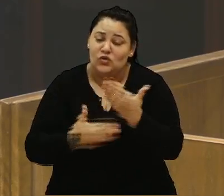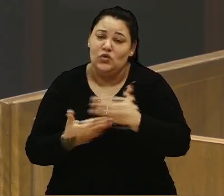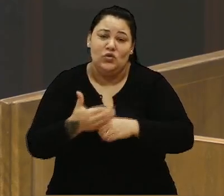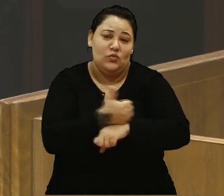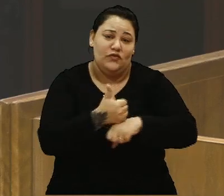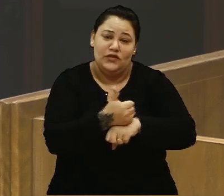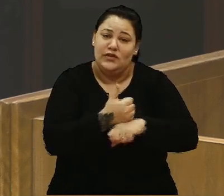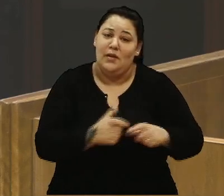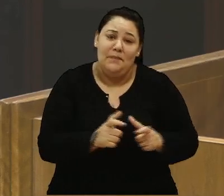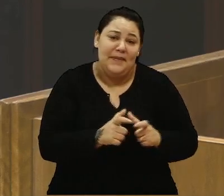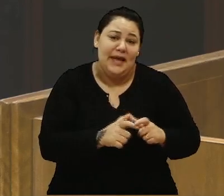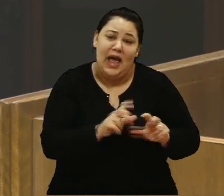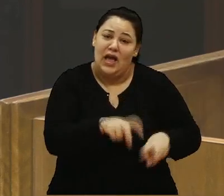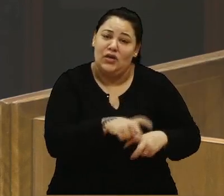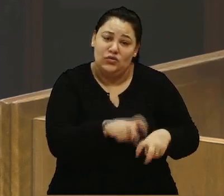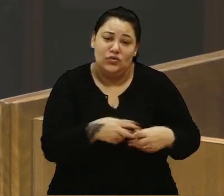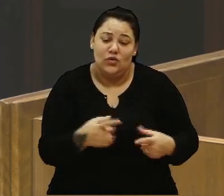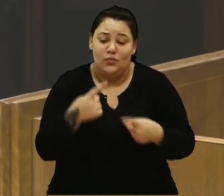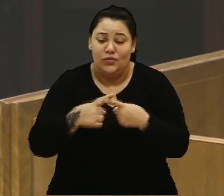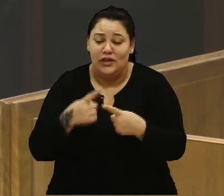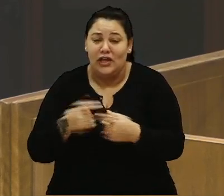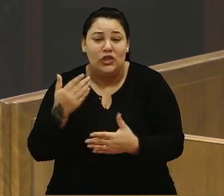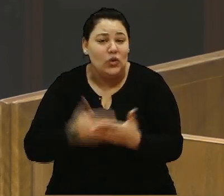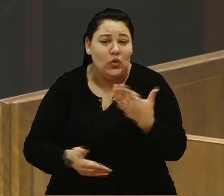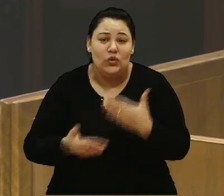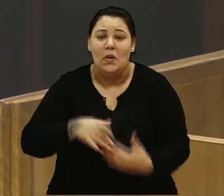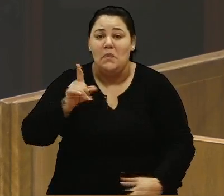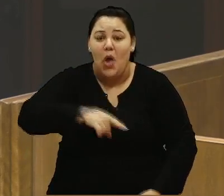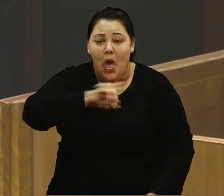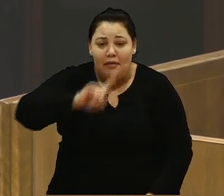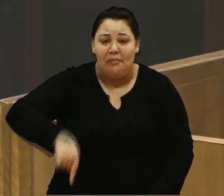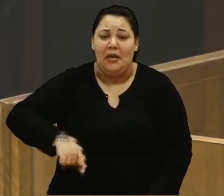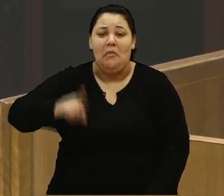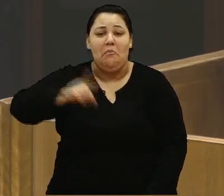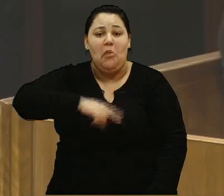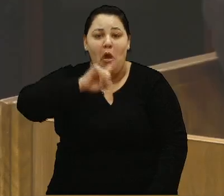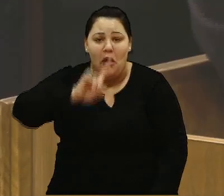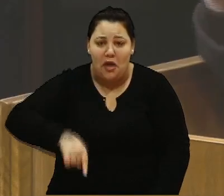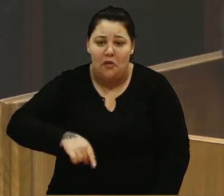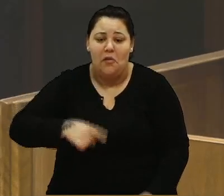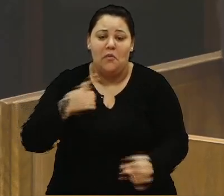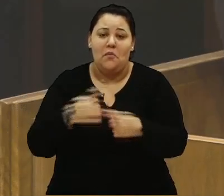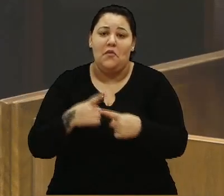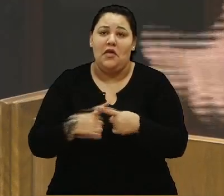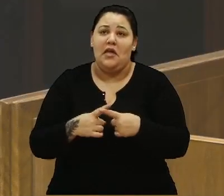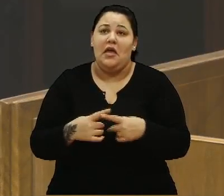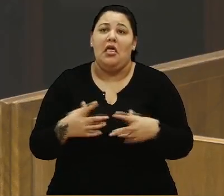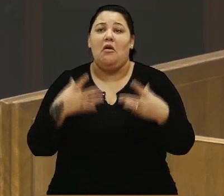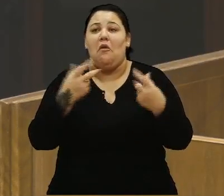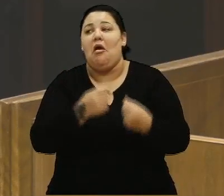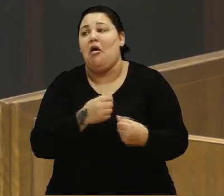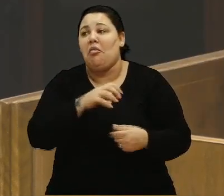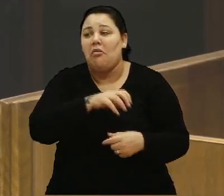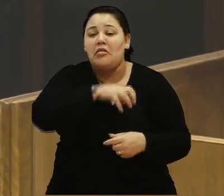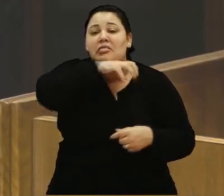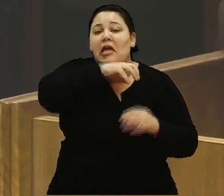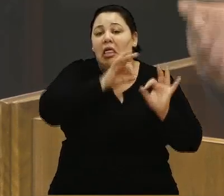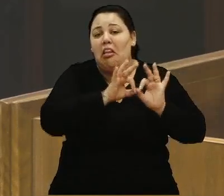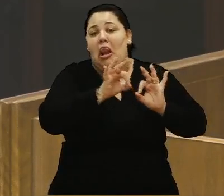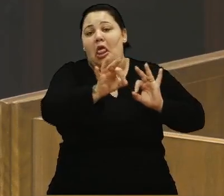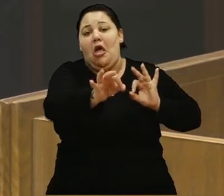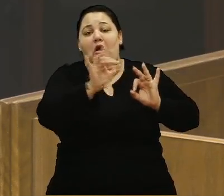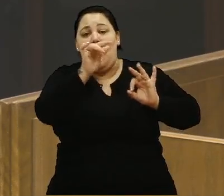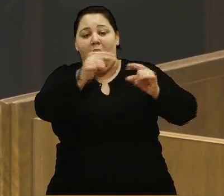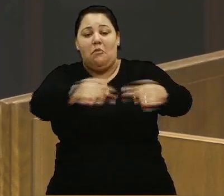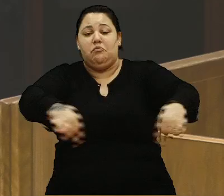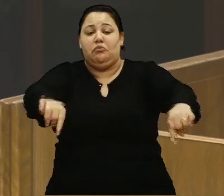agricultor. Porque tudo é proibido. Porque tem que manter não sei quantos, 50 metros do banhado, 30 metros